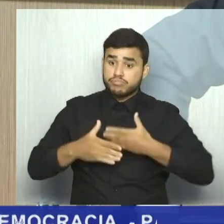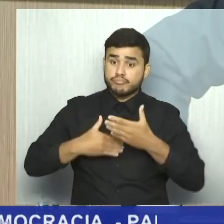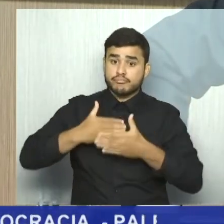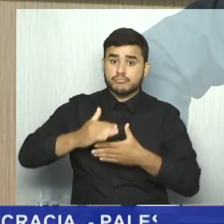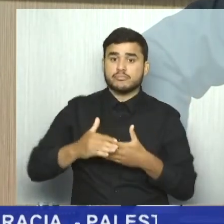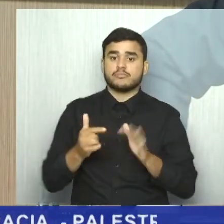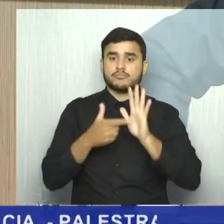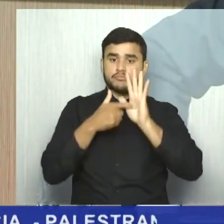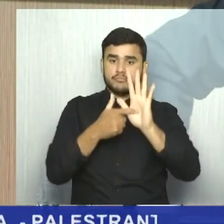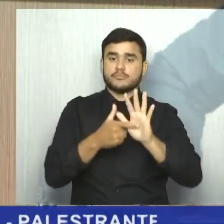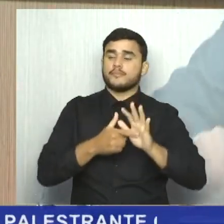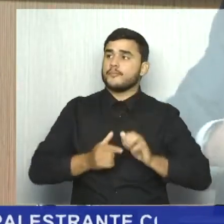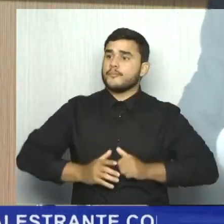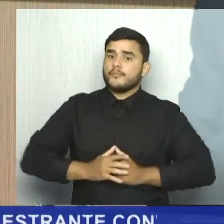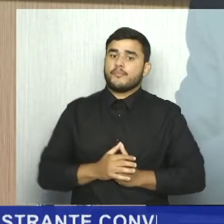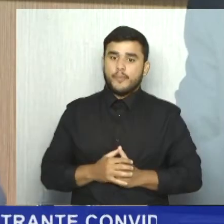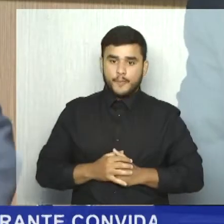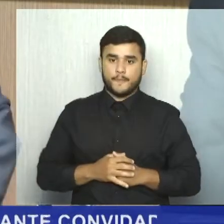tentei demonstrar.